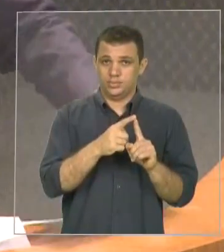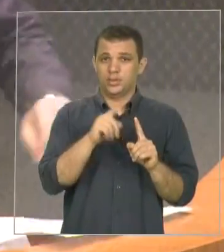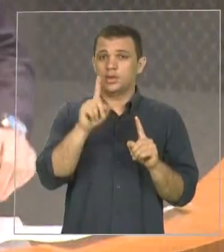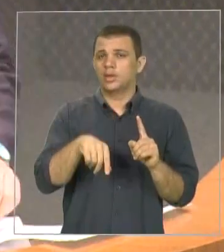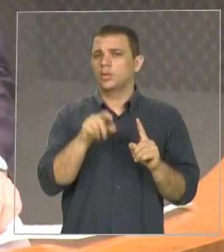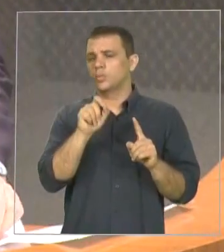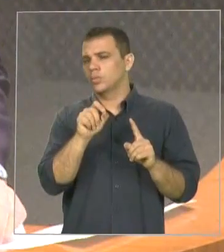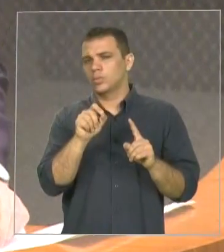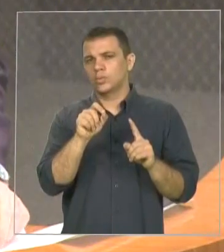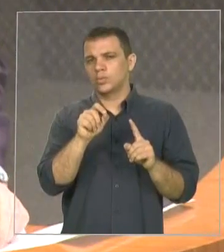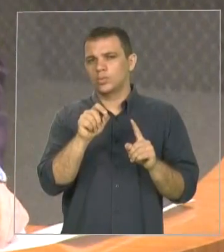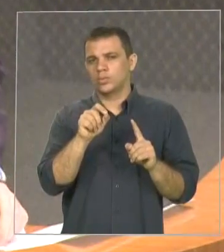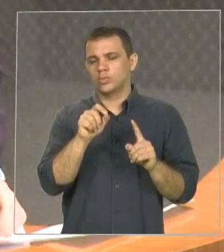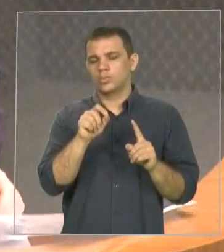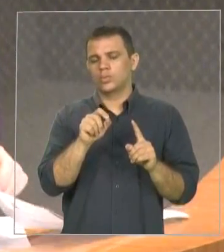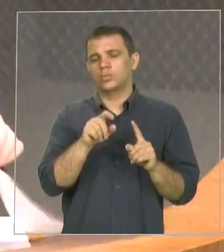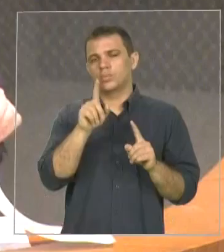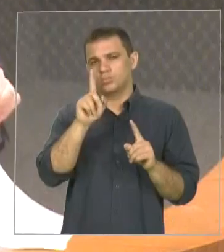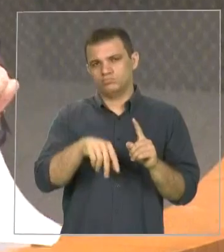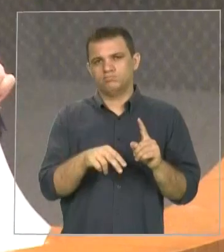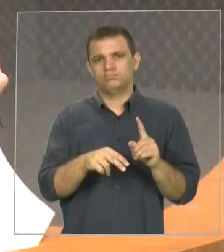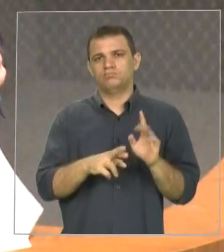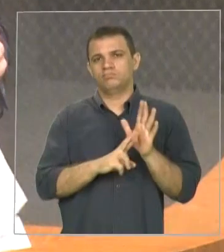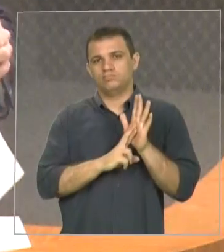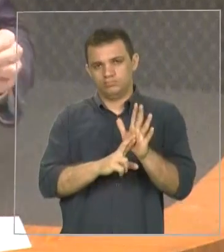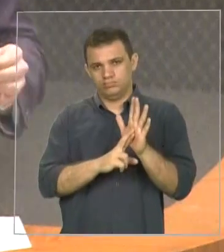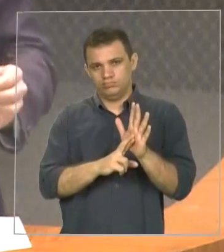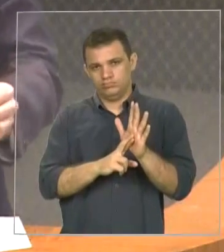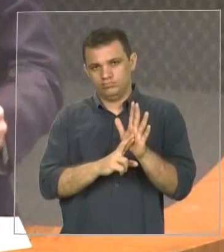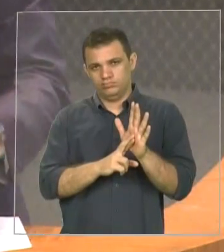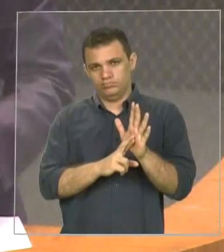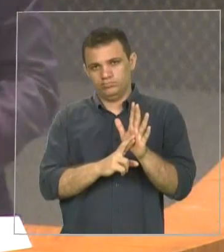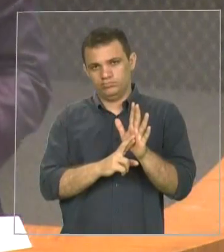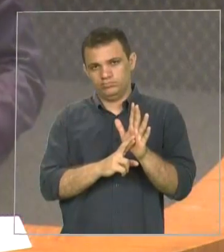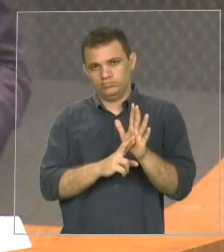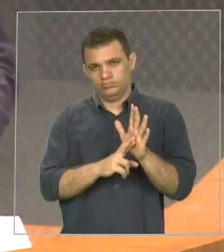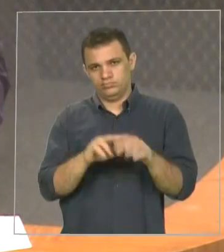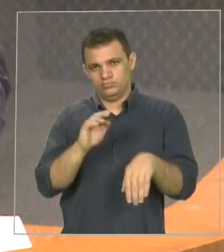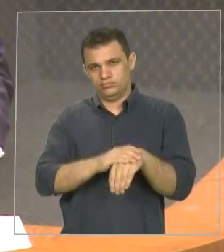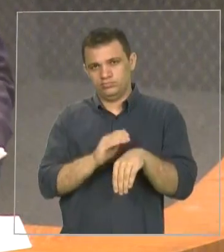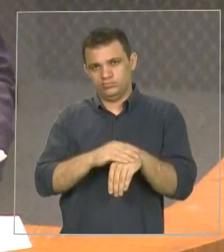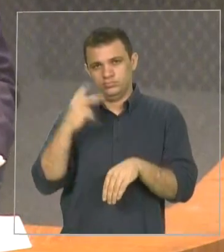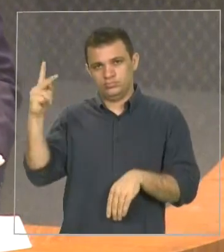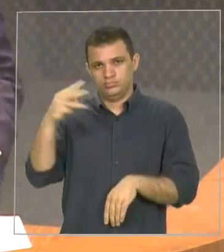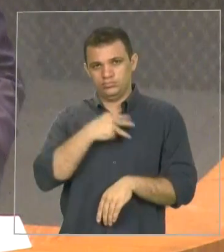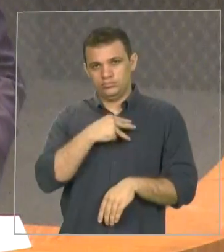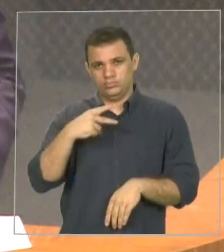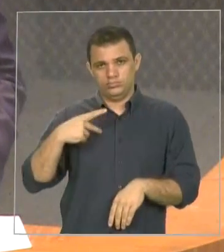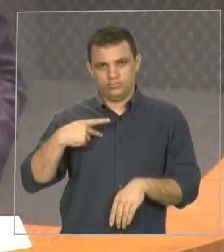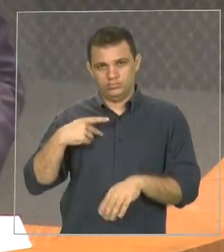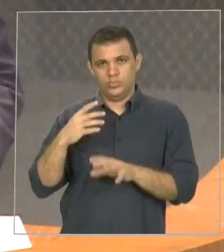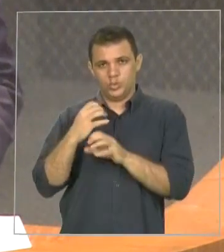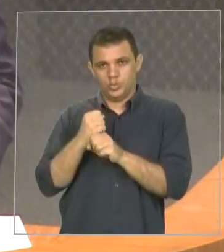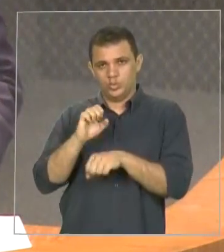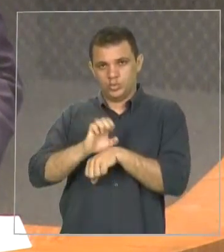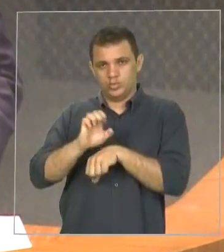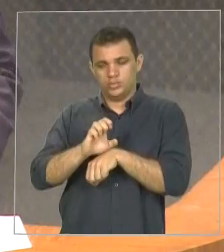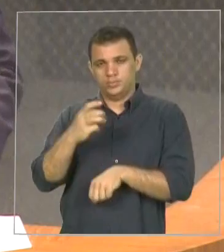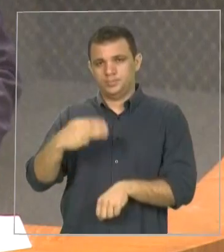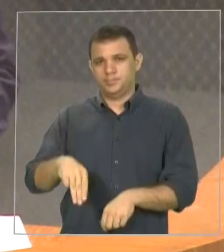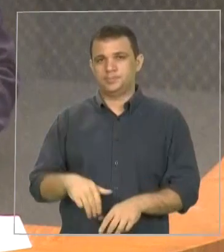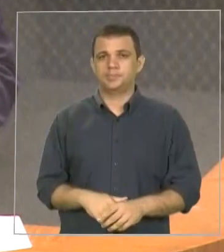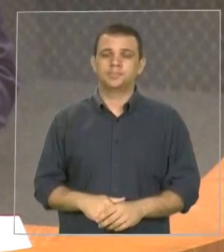é uma representação feita pelo Ministério Público de Contas do Maranhão,